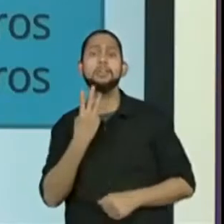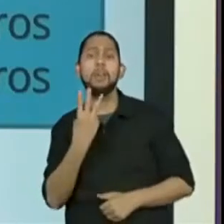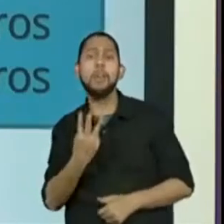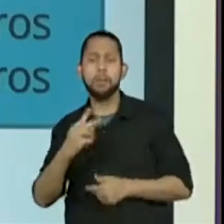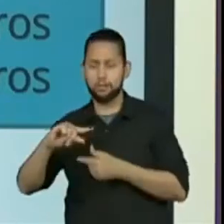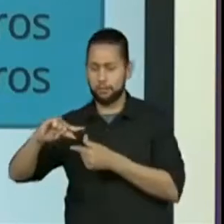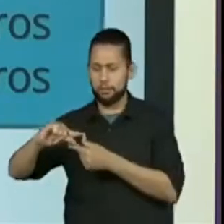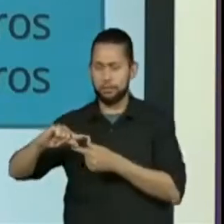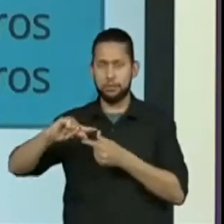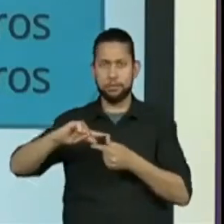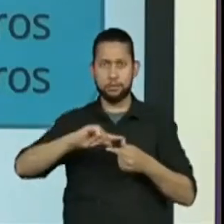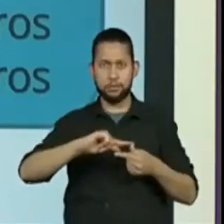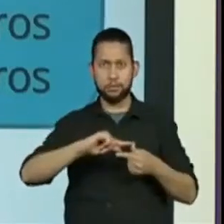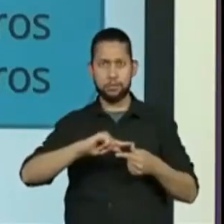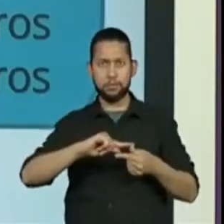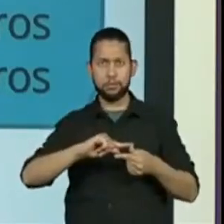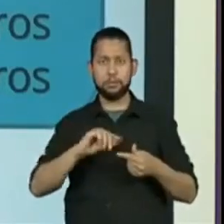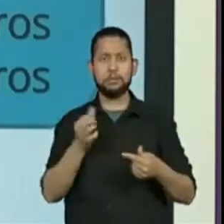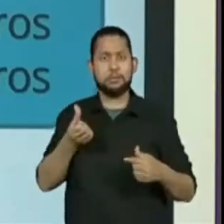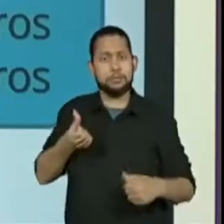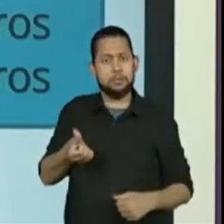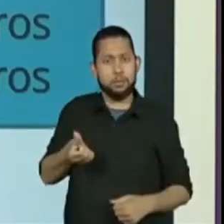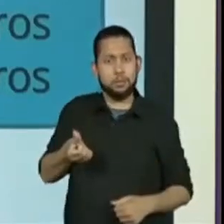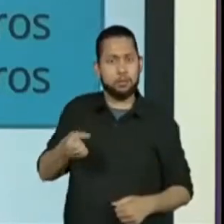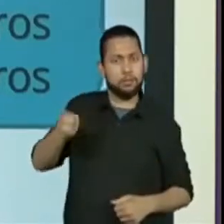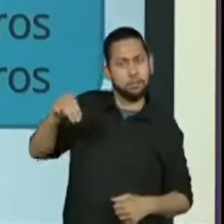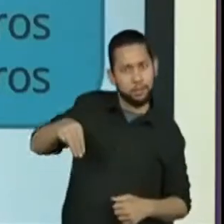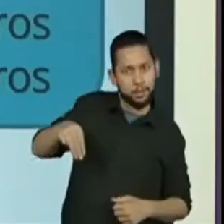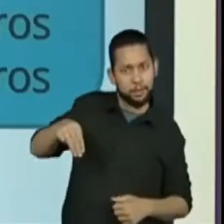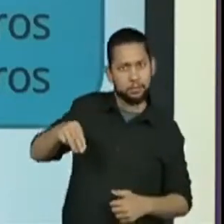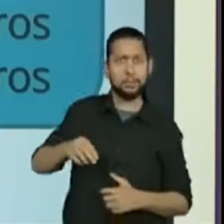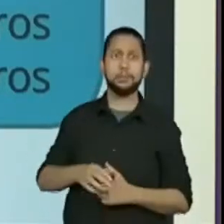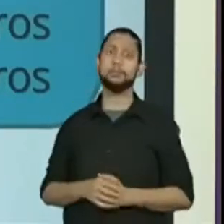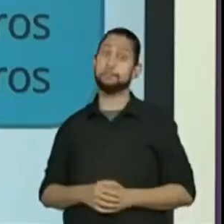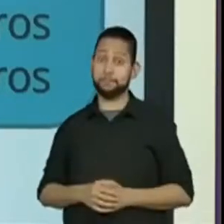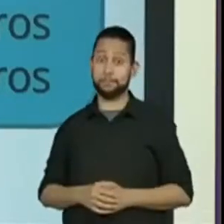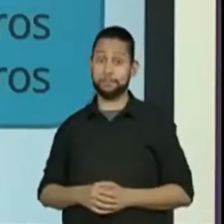metros. E três quadradinhos equivalem a